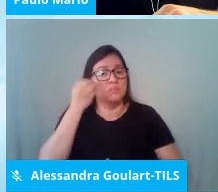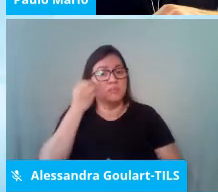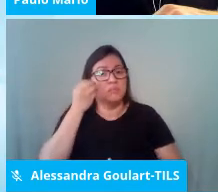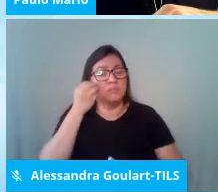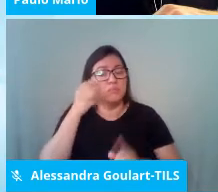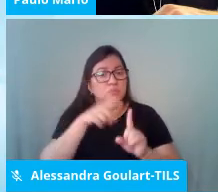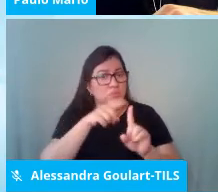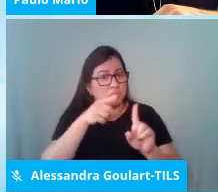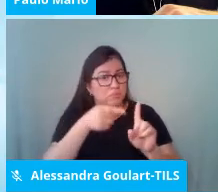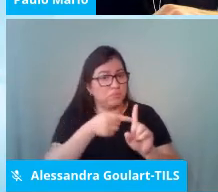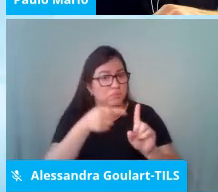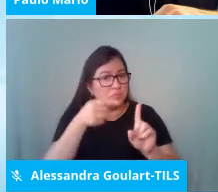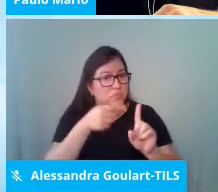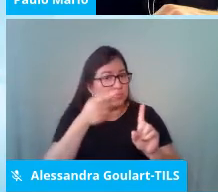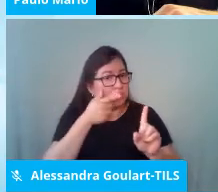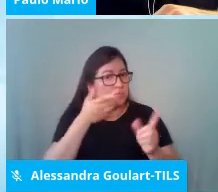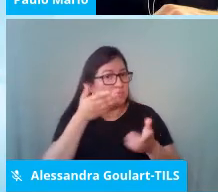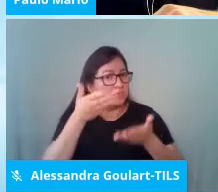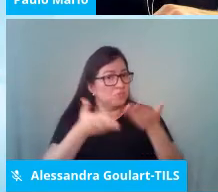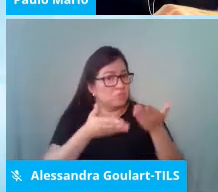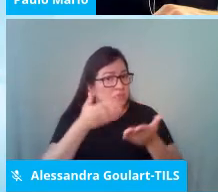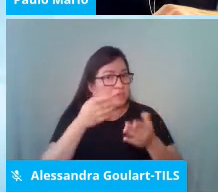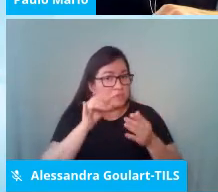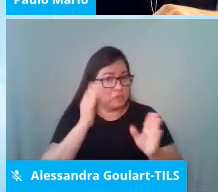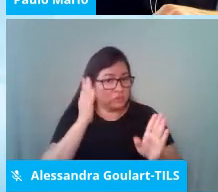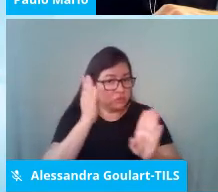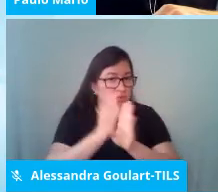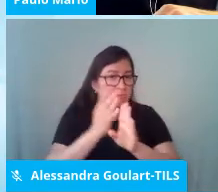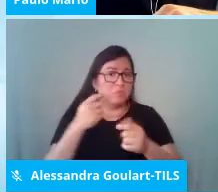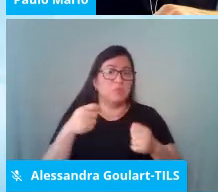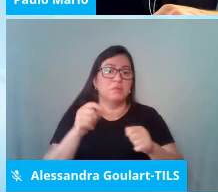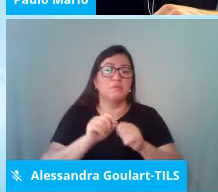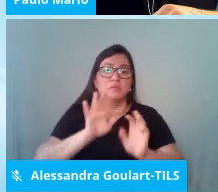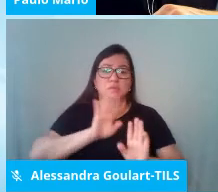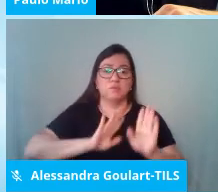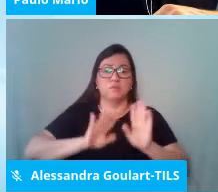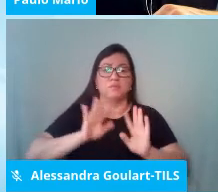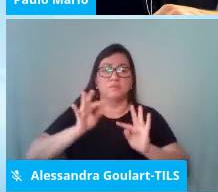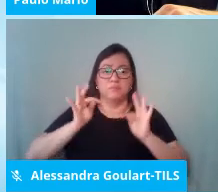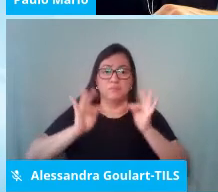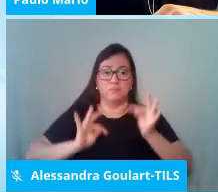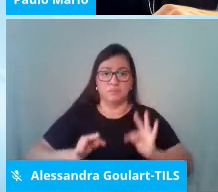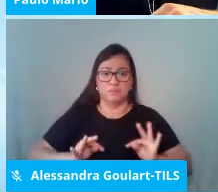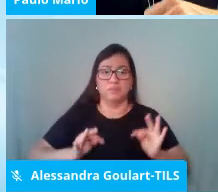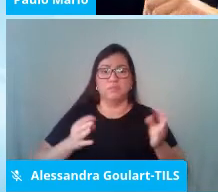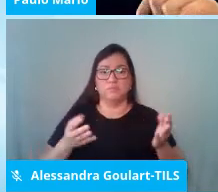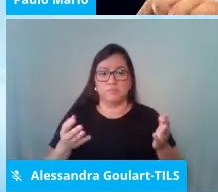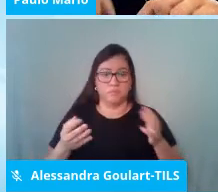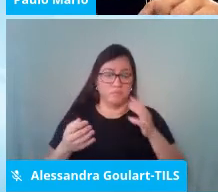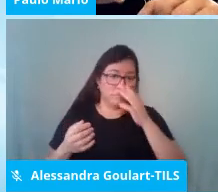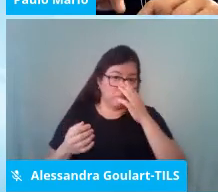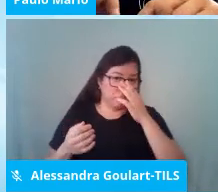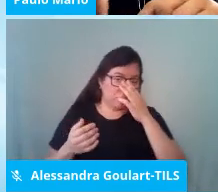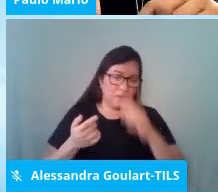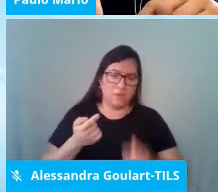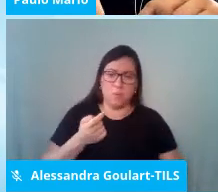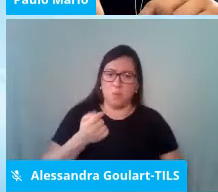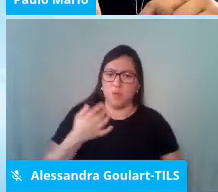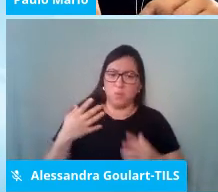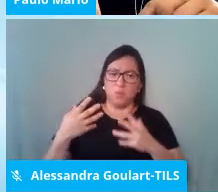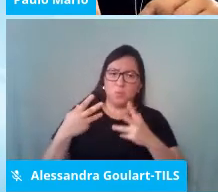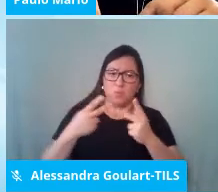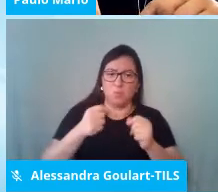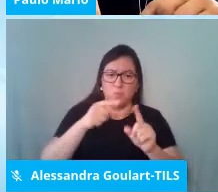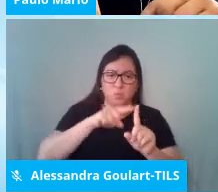o acompanhamento adequado do tratamento, tá? Quase a metade dos casos de sífilis na gestação